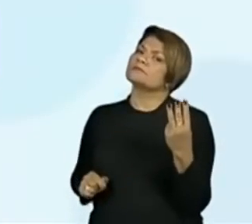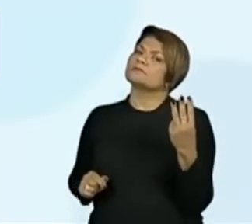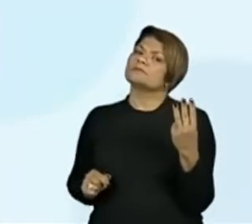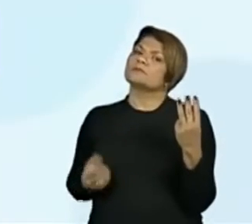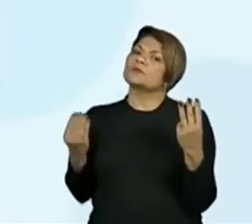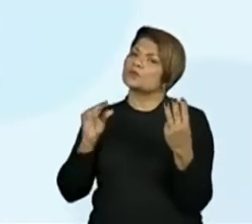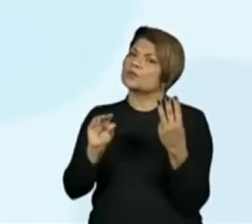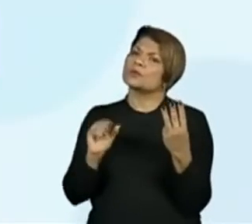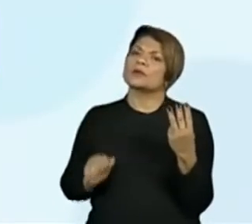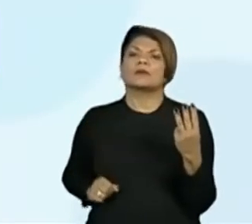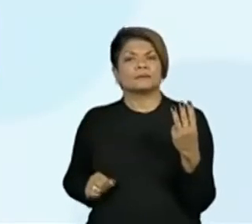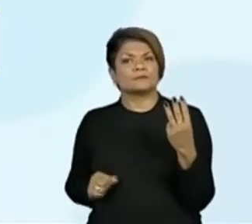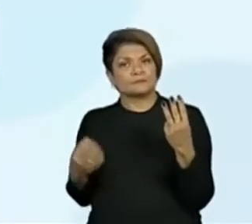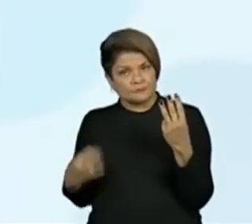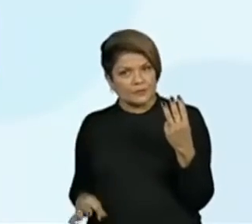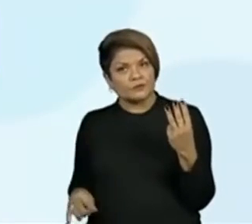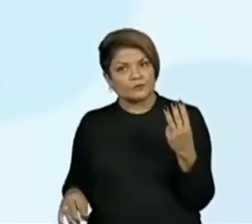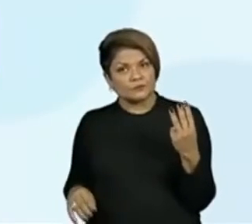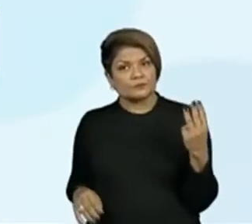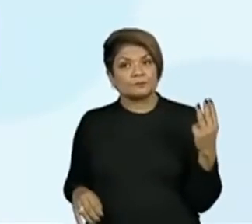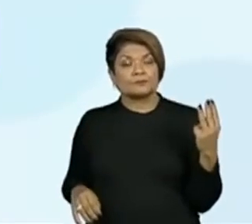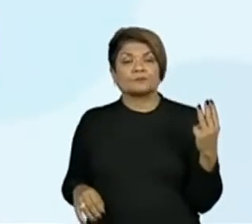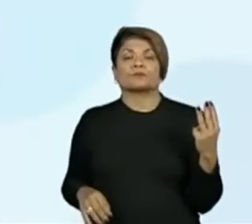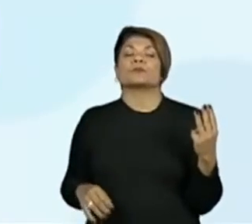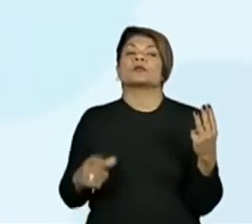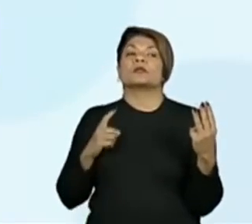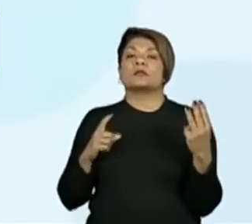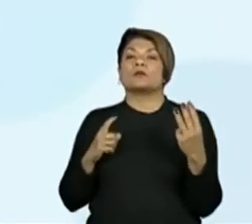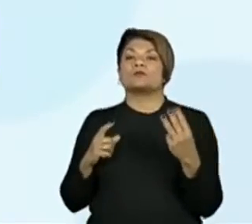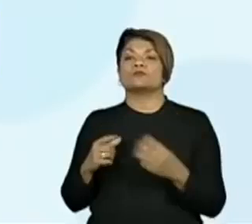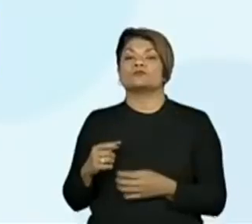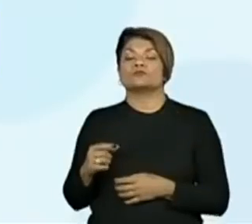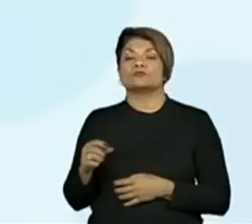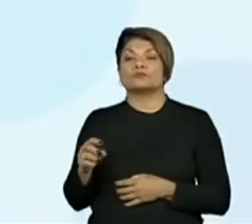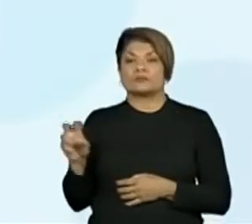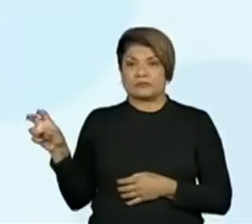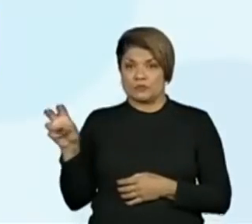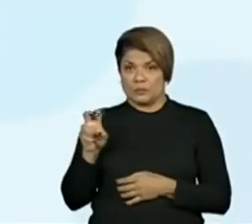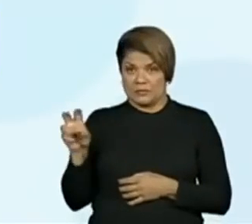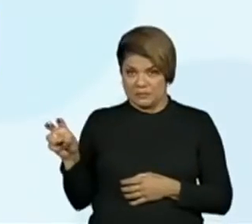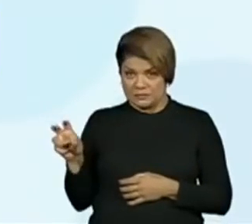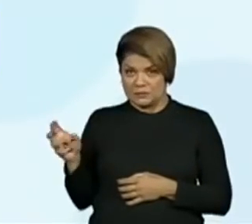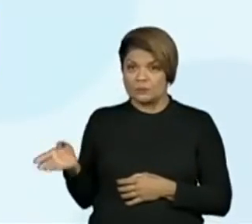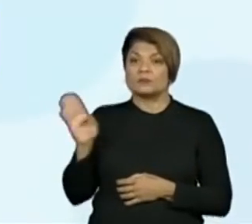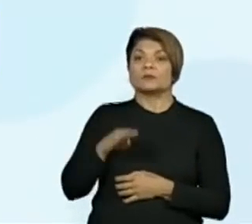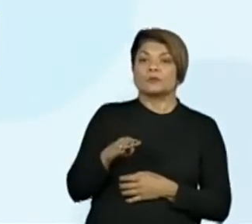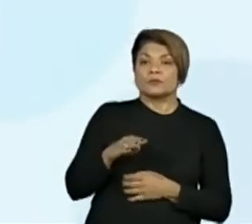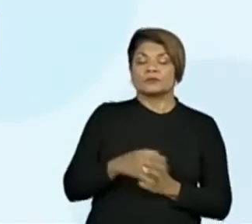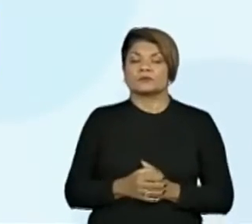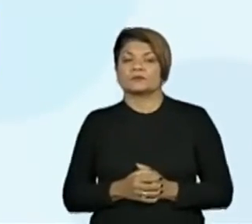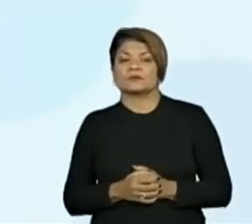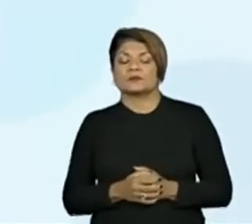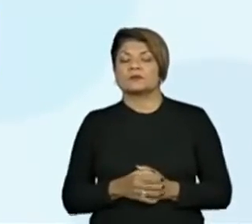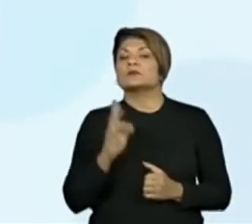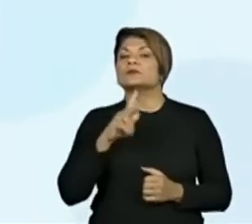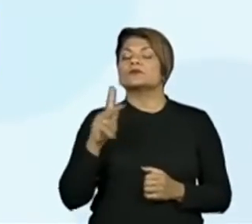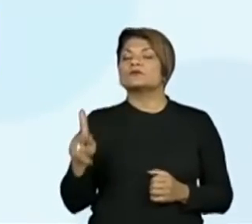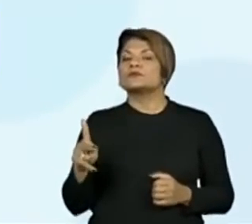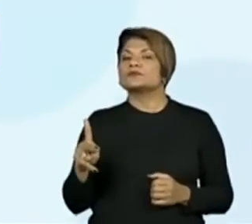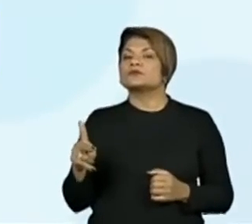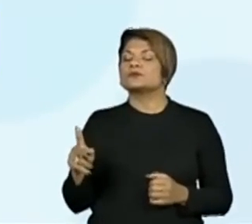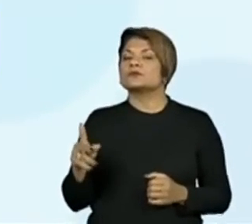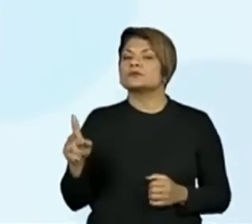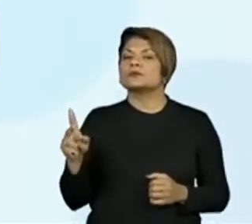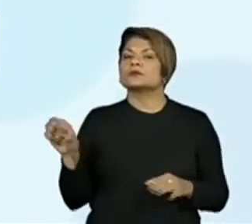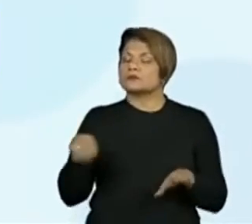aí, certo? Isso. Lembrando aí, que nós temos 3 aí, né, Pro? Ó, a professora Alcione disse que a aluna